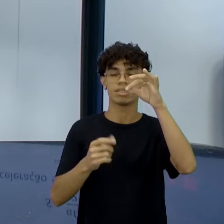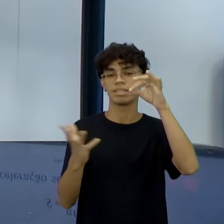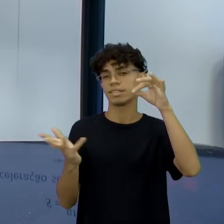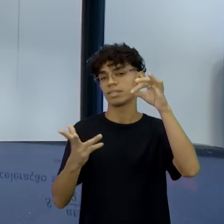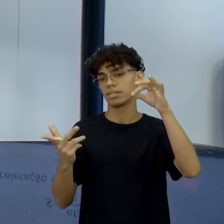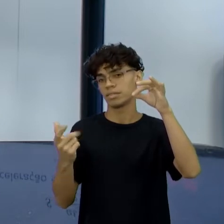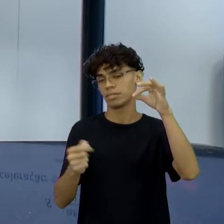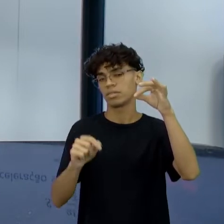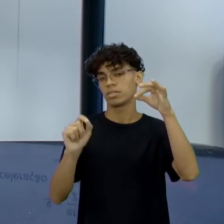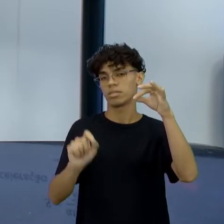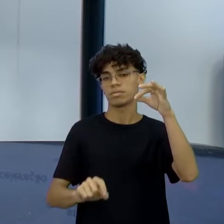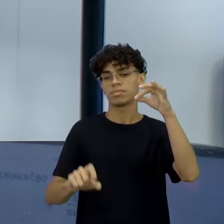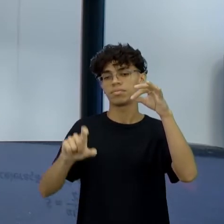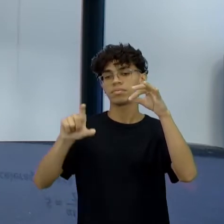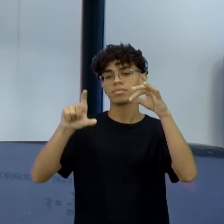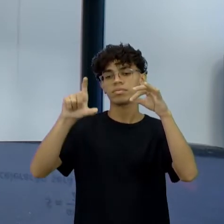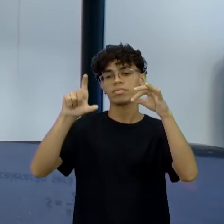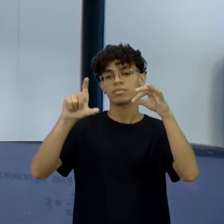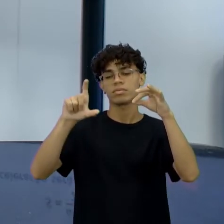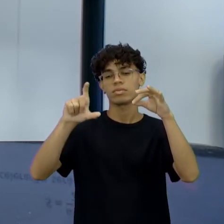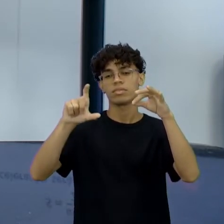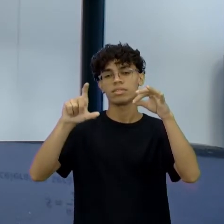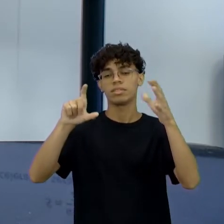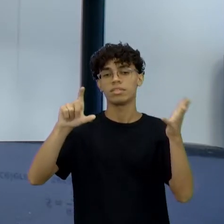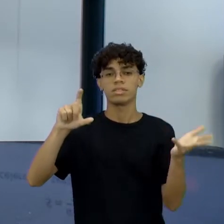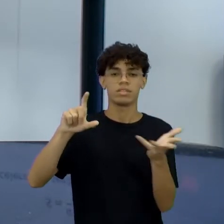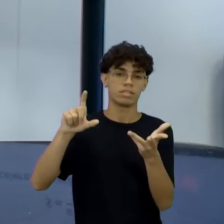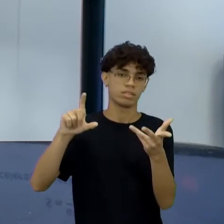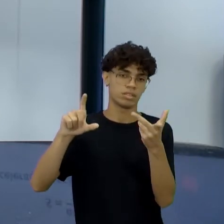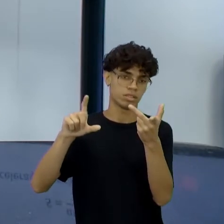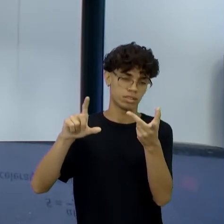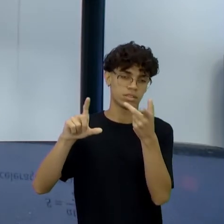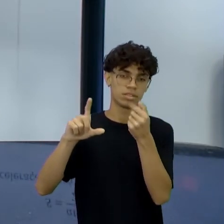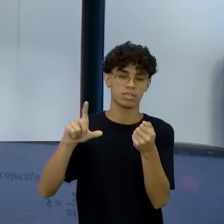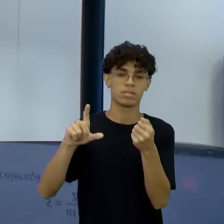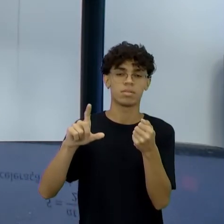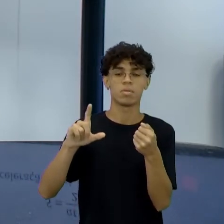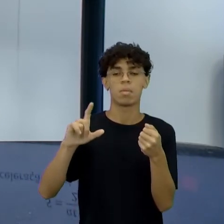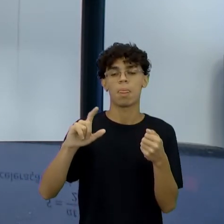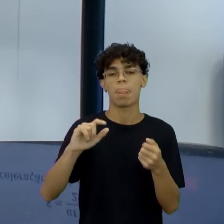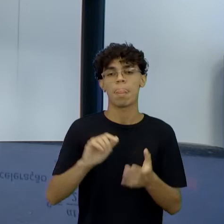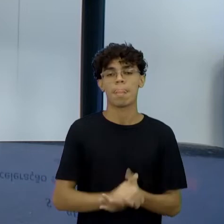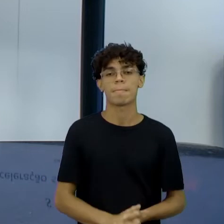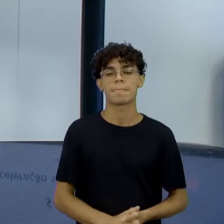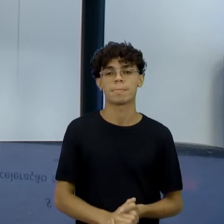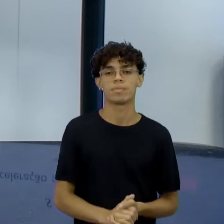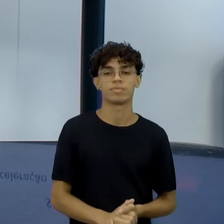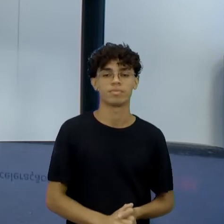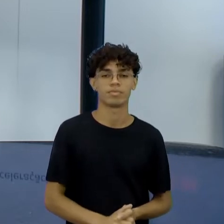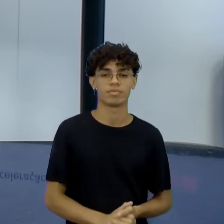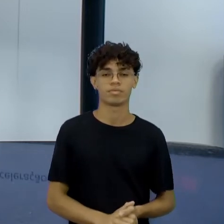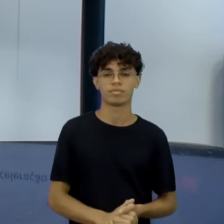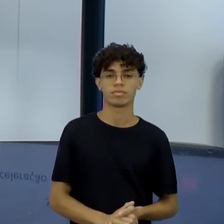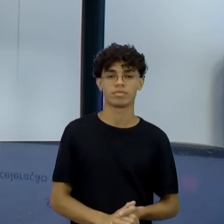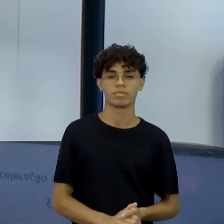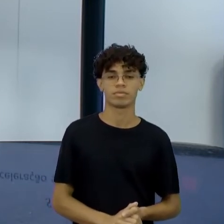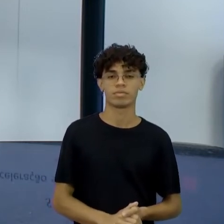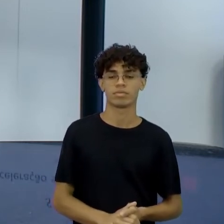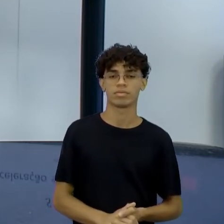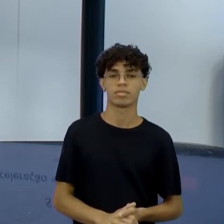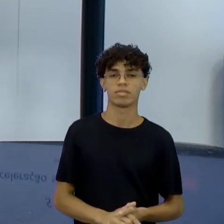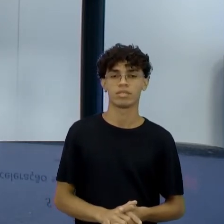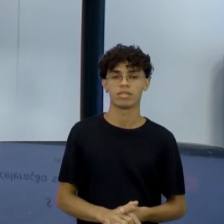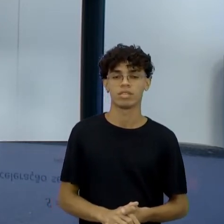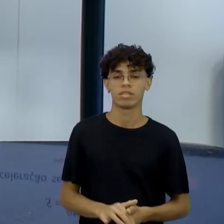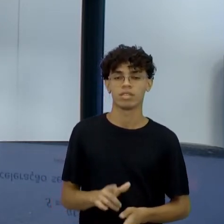os aumentos que vão acontecendo aí na velocidade são dados pela aceleração da gravidade, que a gente vai considerar